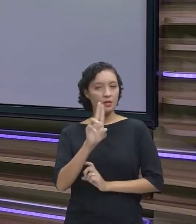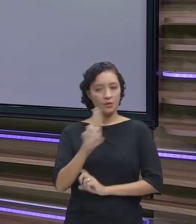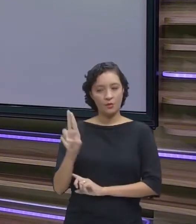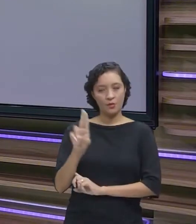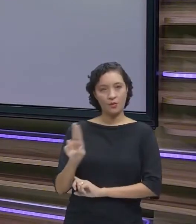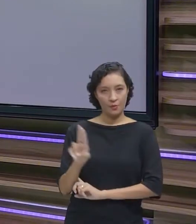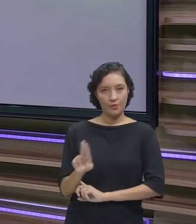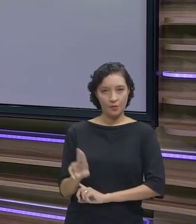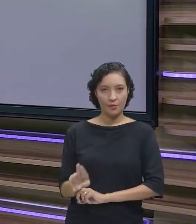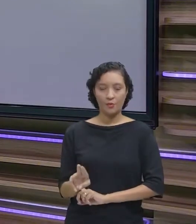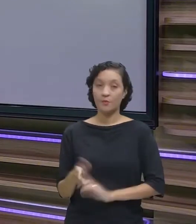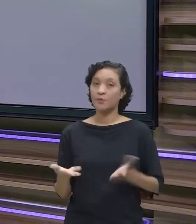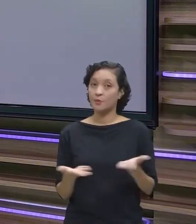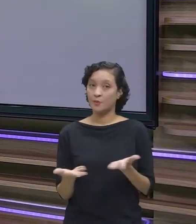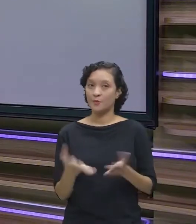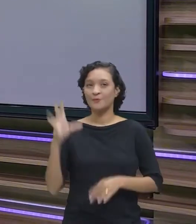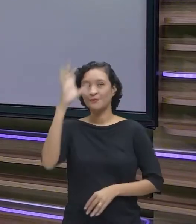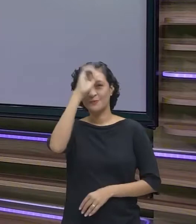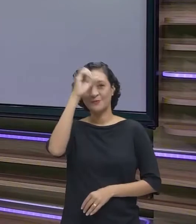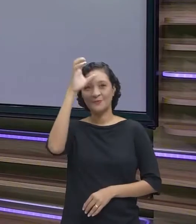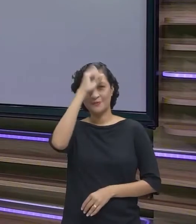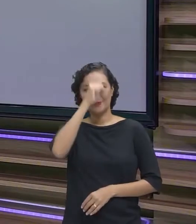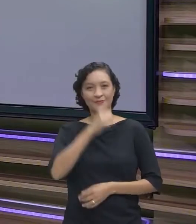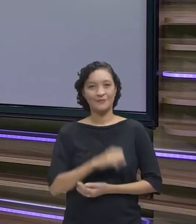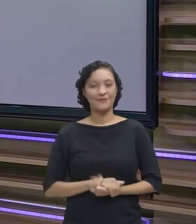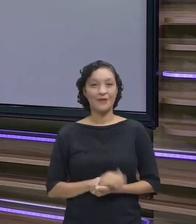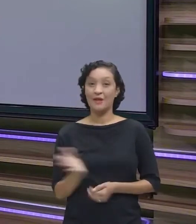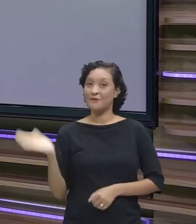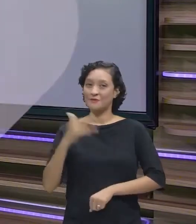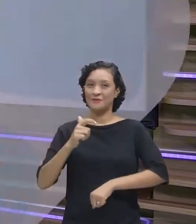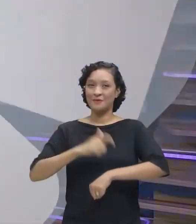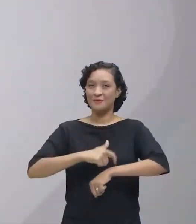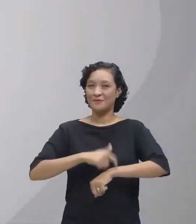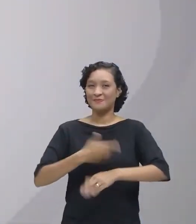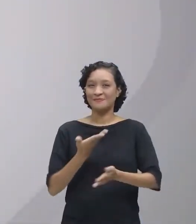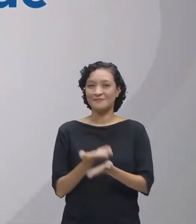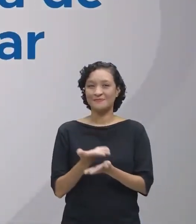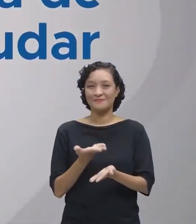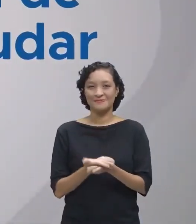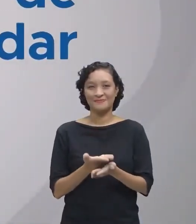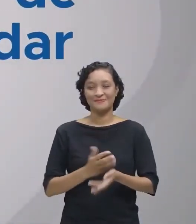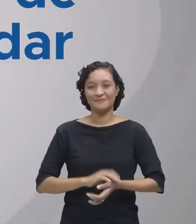hoje nós vamos aprender. Vamos na nossa hora de estudar?